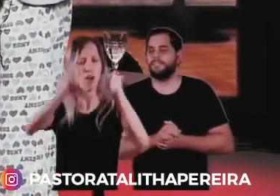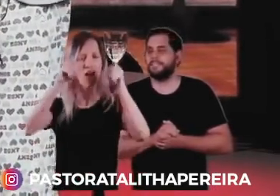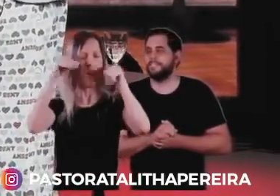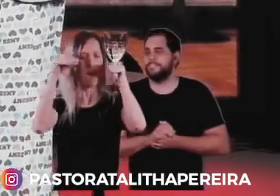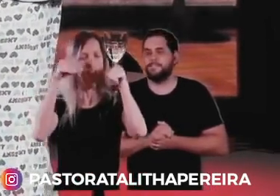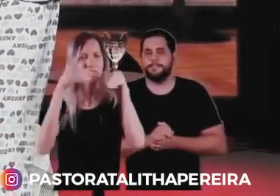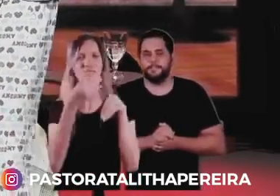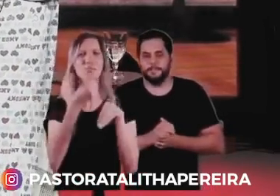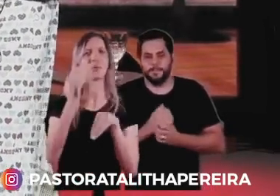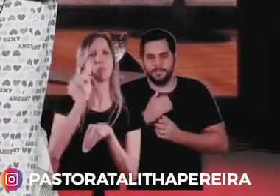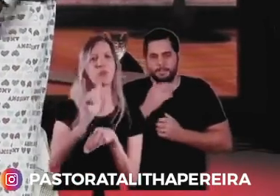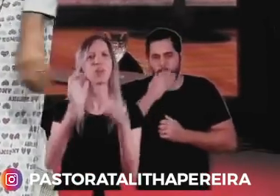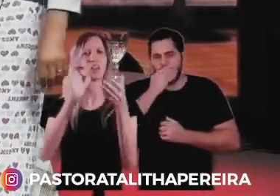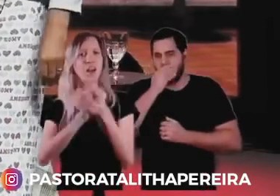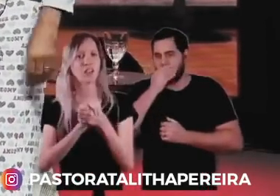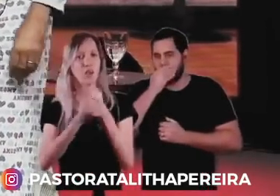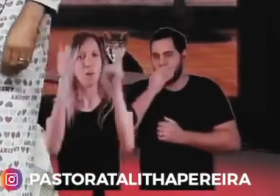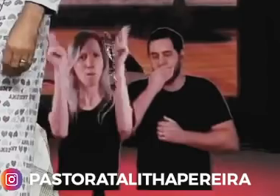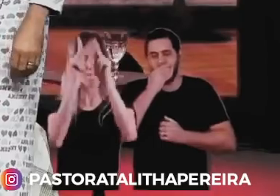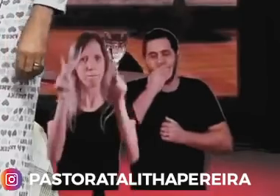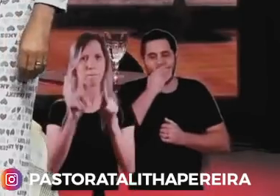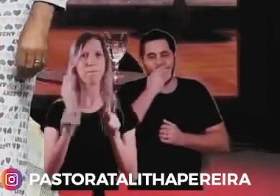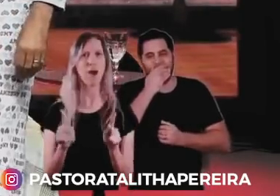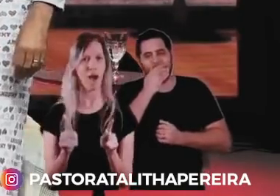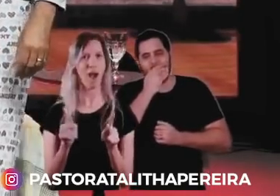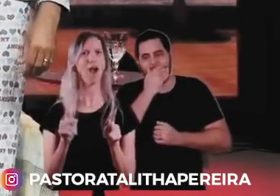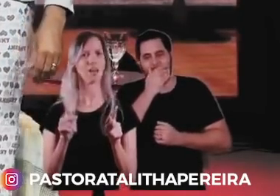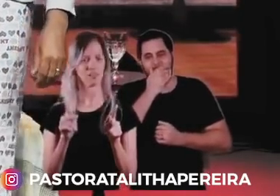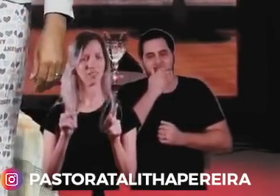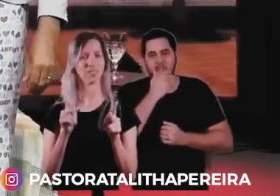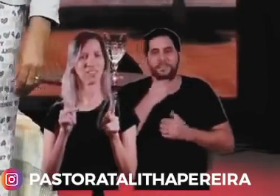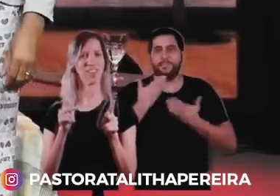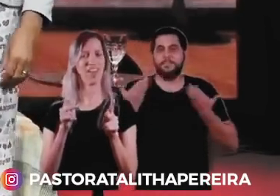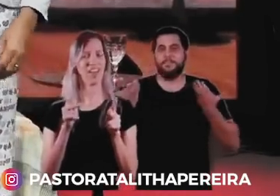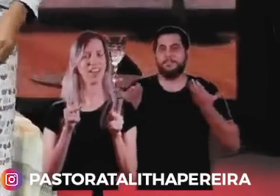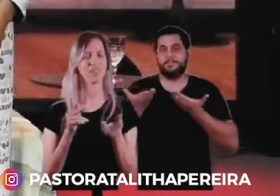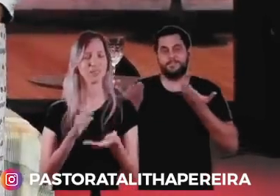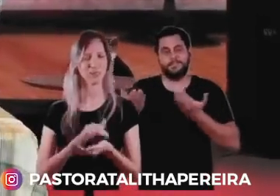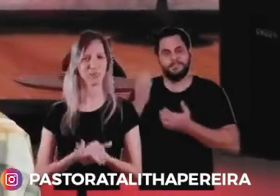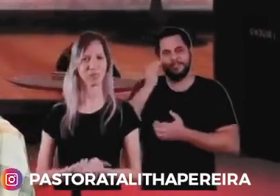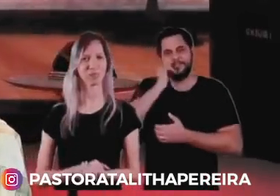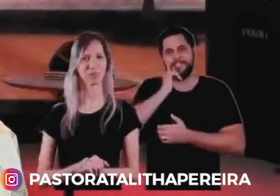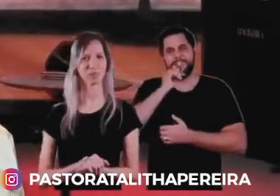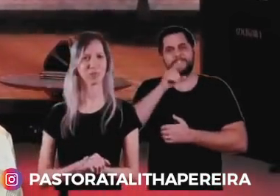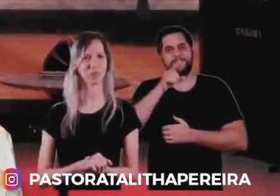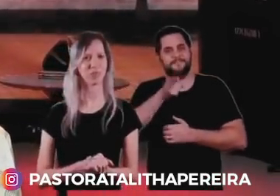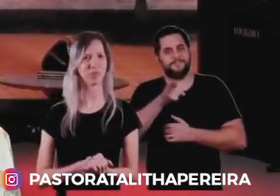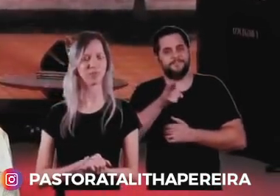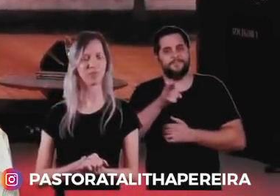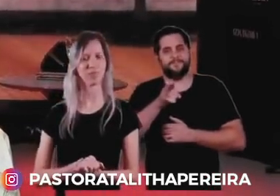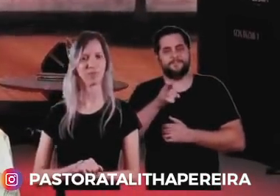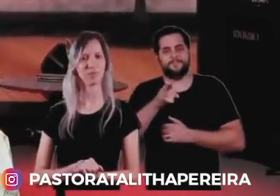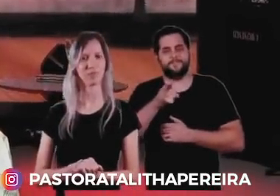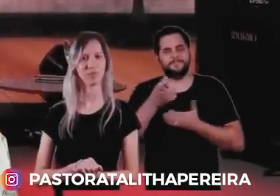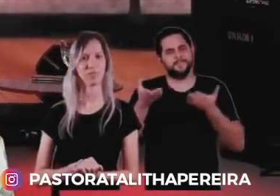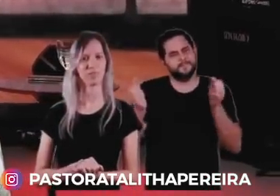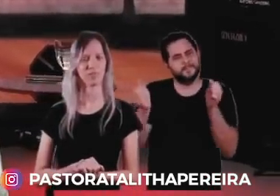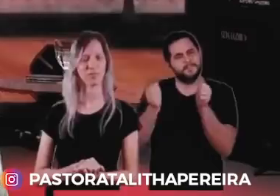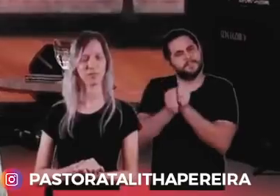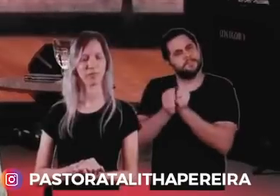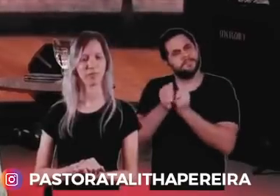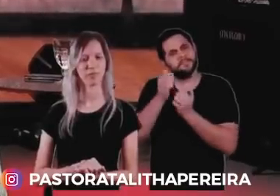lençóis a paz que excede todo entendimento. E eu queria que nesse momento você que está aí na sua casa, juntinho com seu